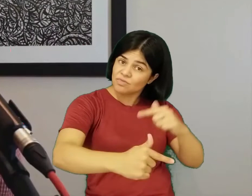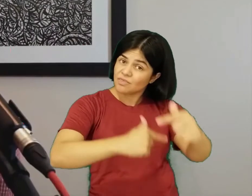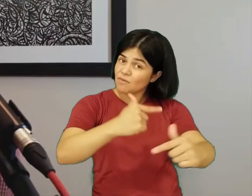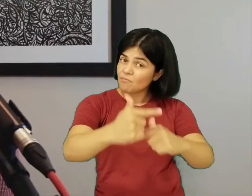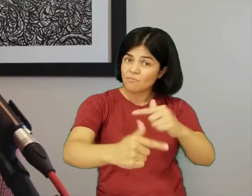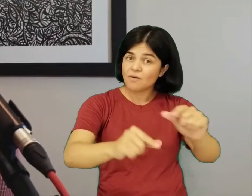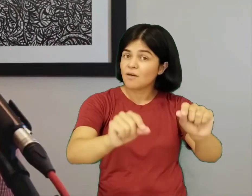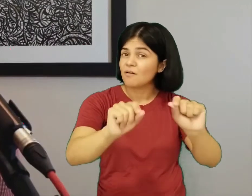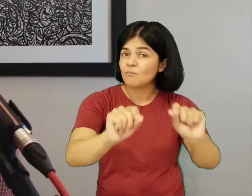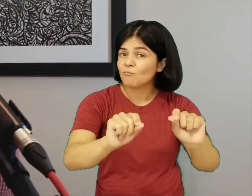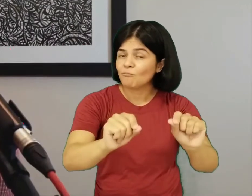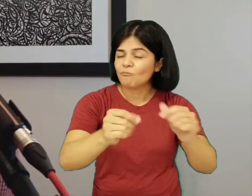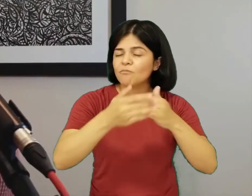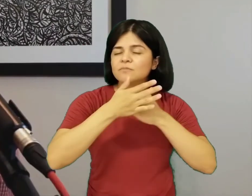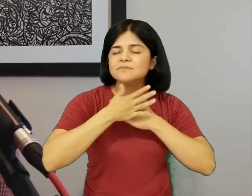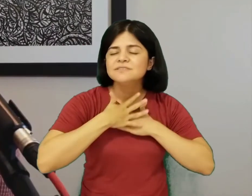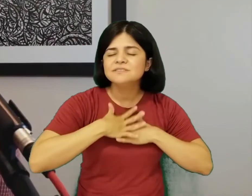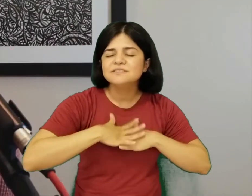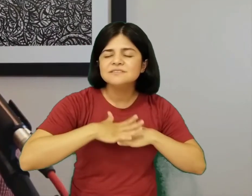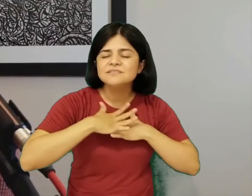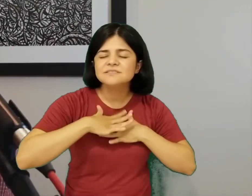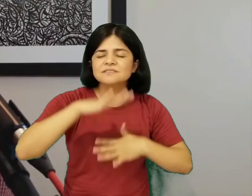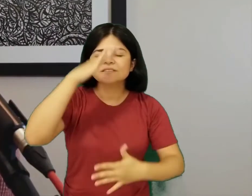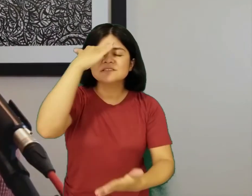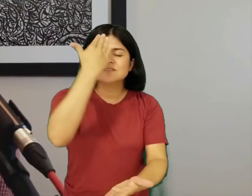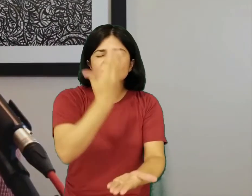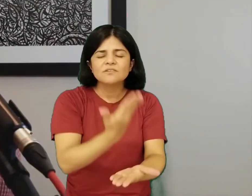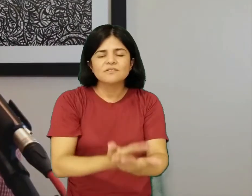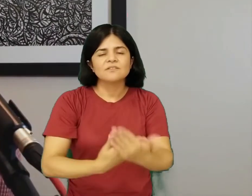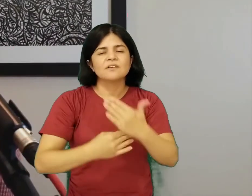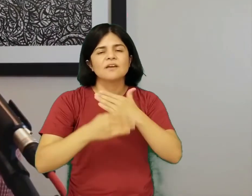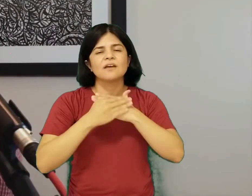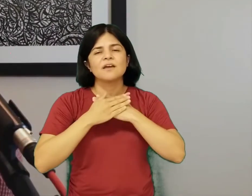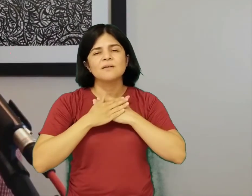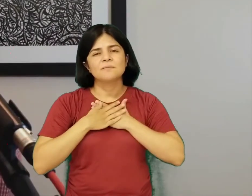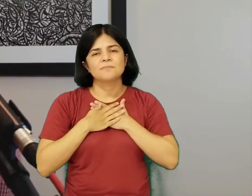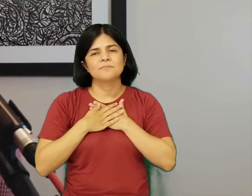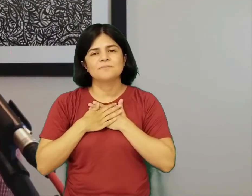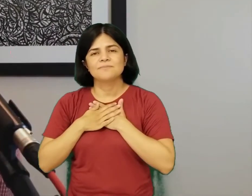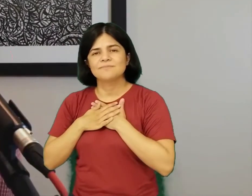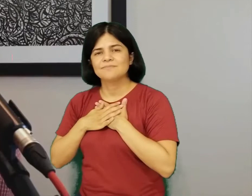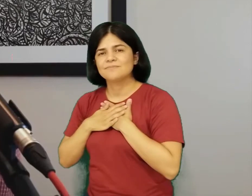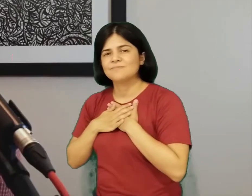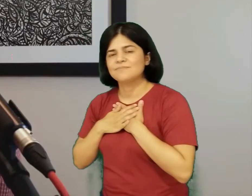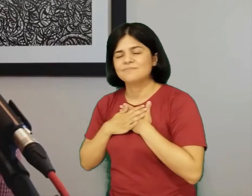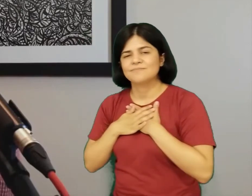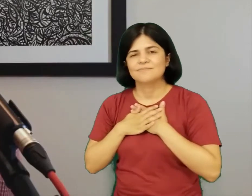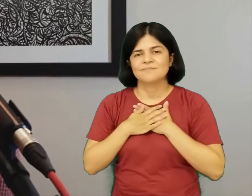teu trabalho é descansar em mim.